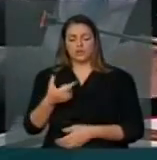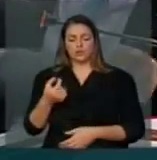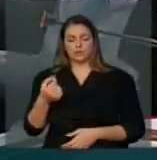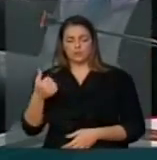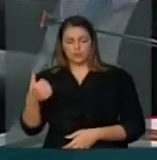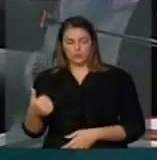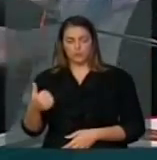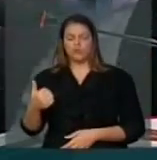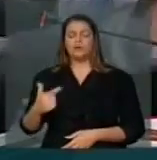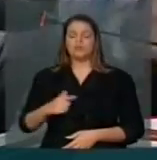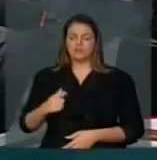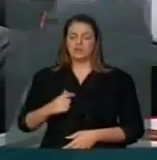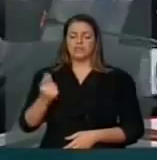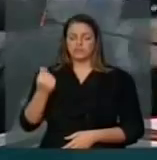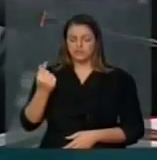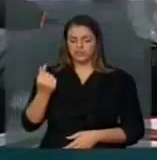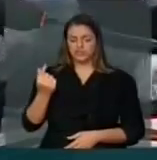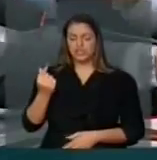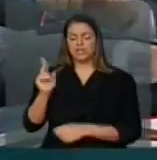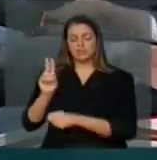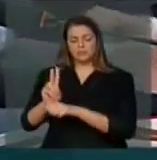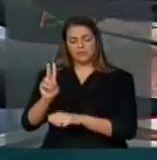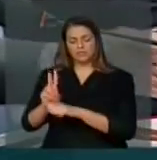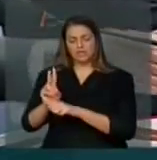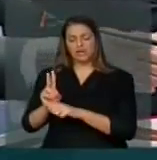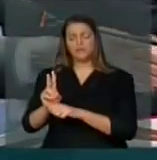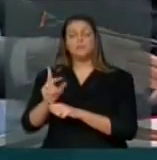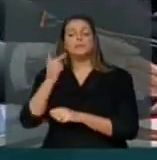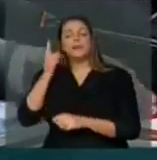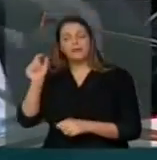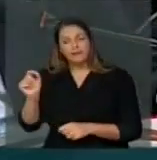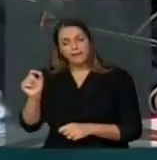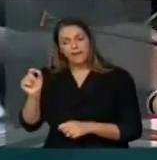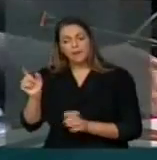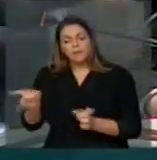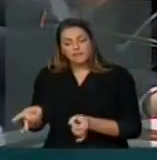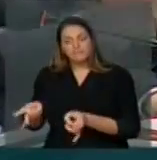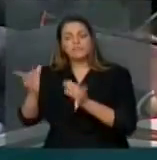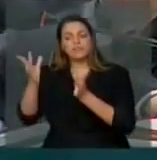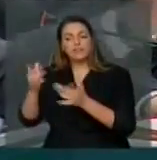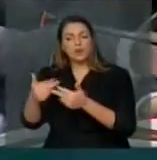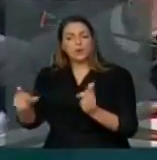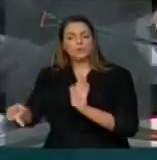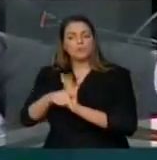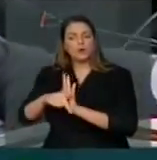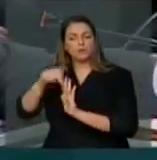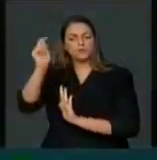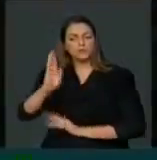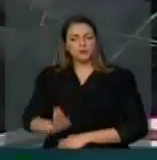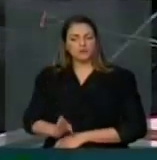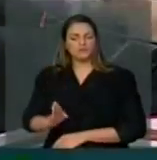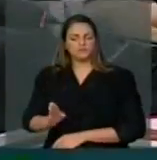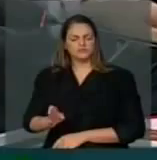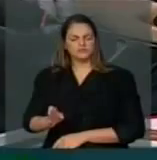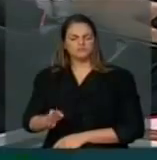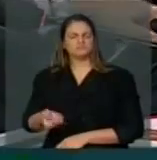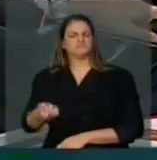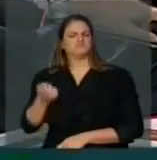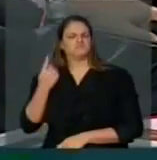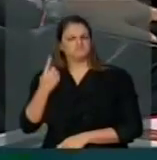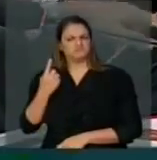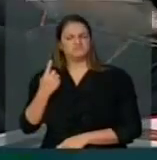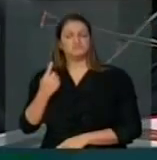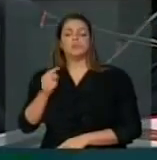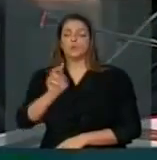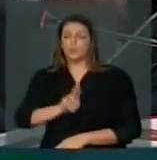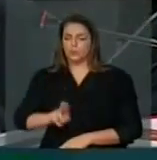venda do próprio patrimônio público brasileiro. Foi um dos principais instrumentos utilizados, junto com os fundos de